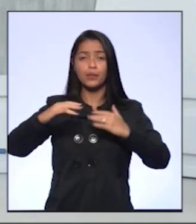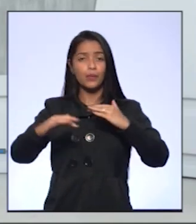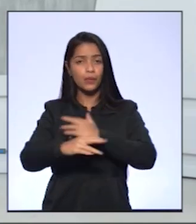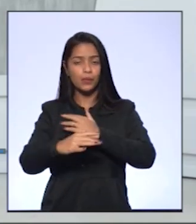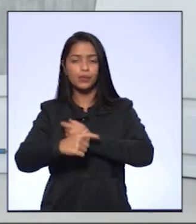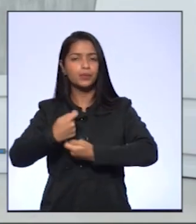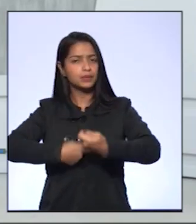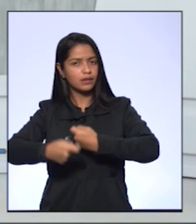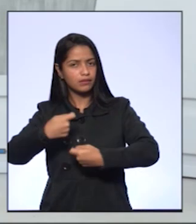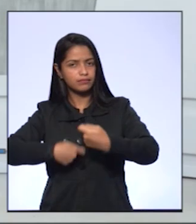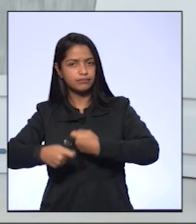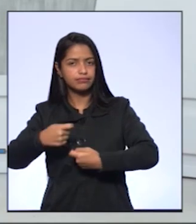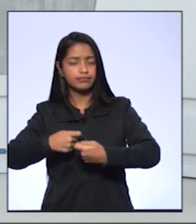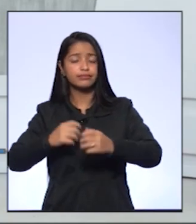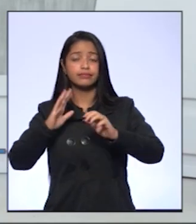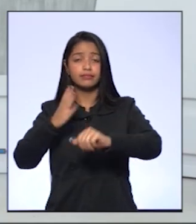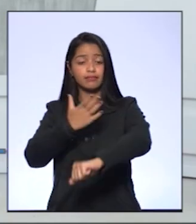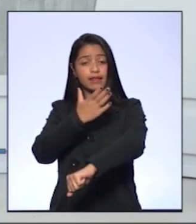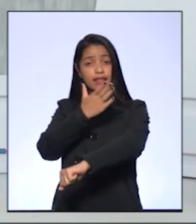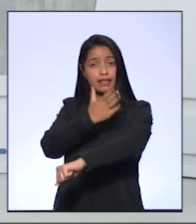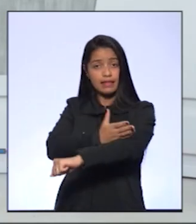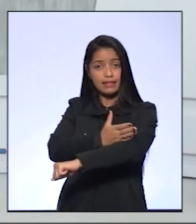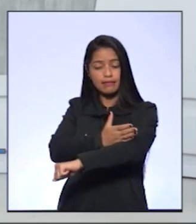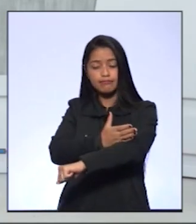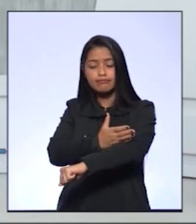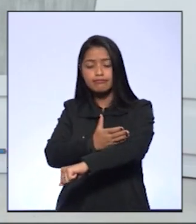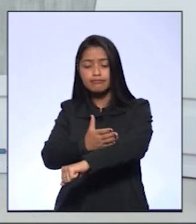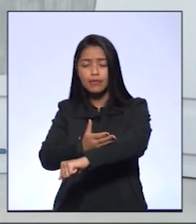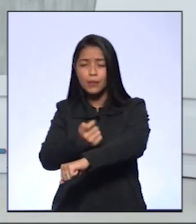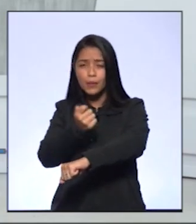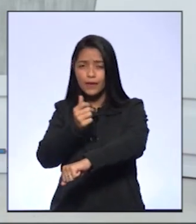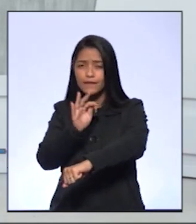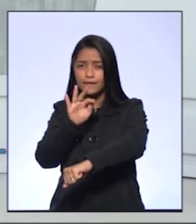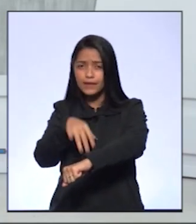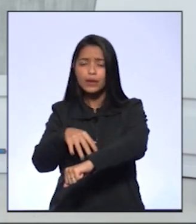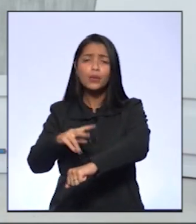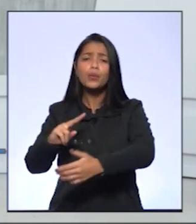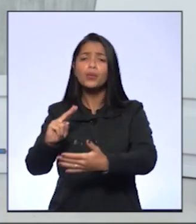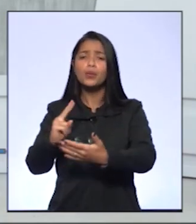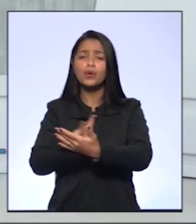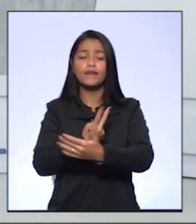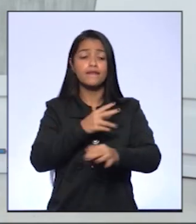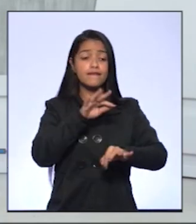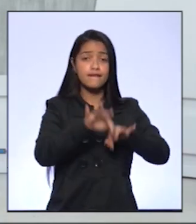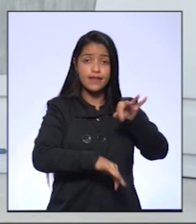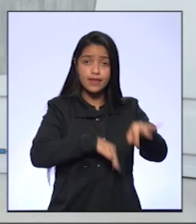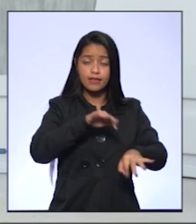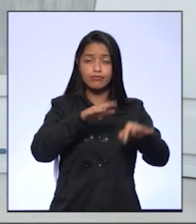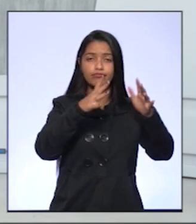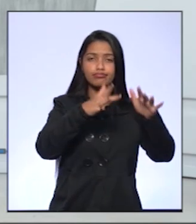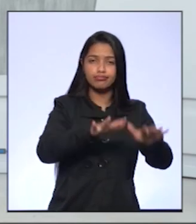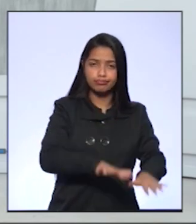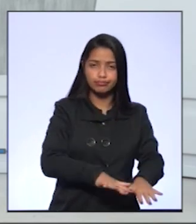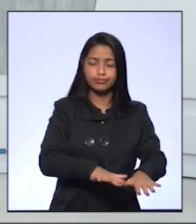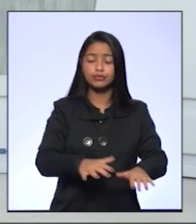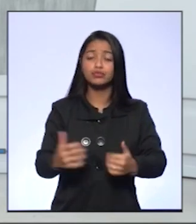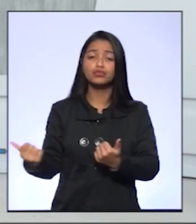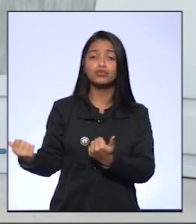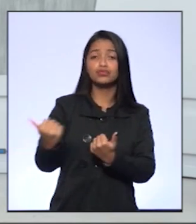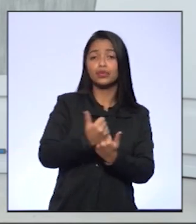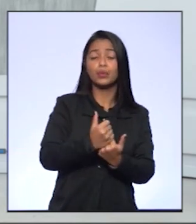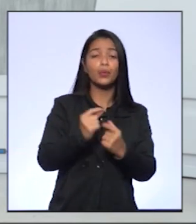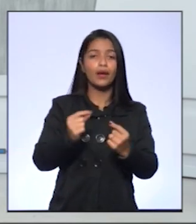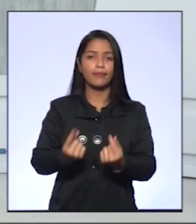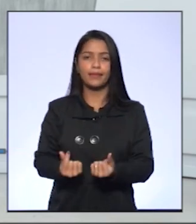Média, após as cruzadas, transição feudo-capitalista, eu estou acabando com o feudalismo e estou entrando no